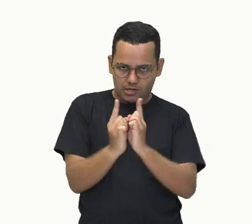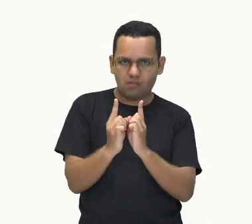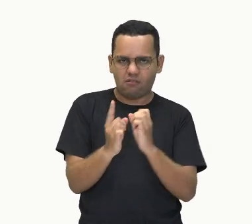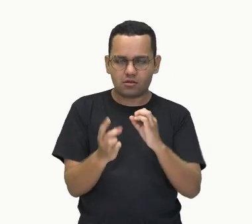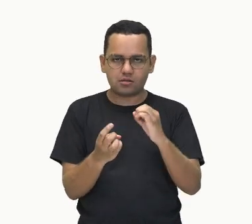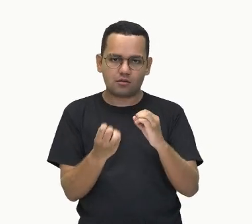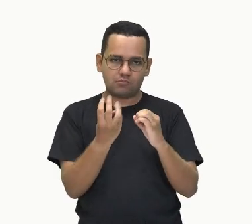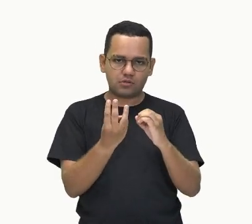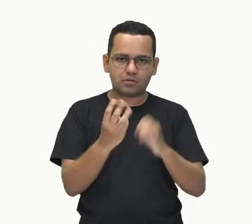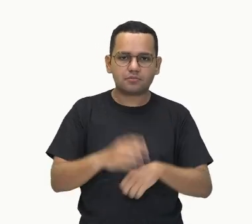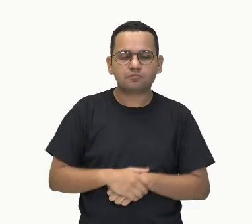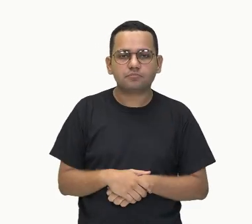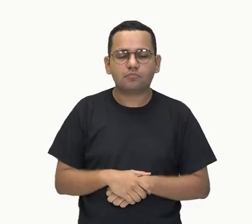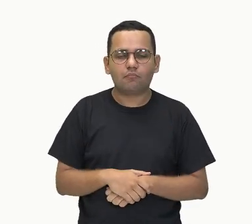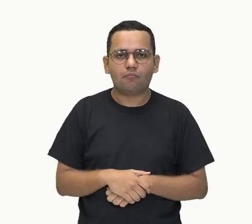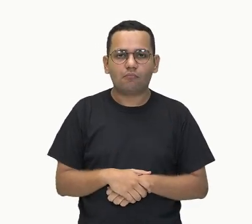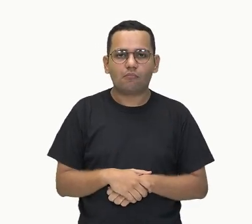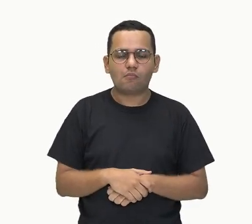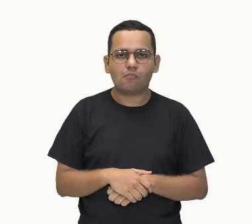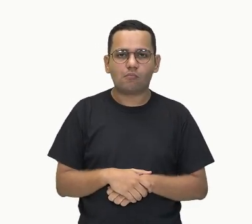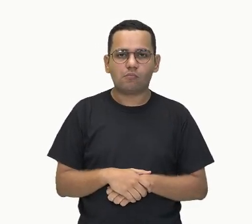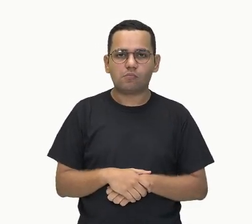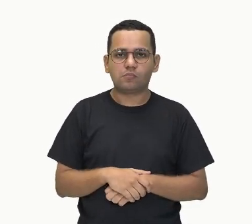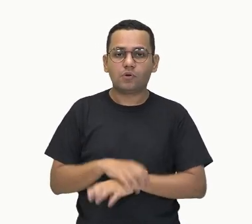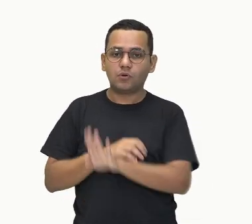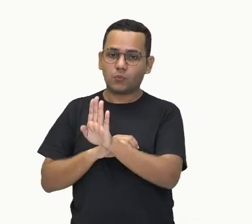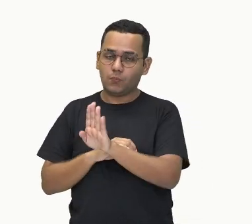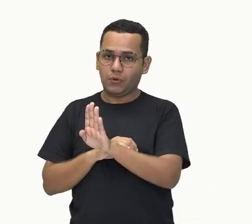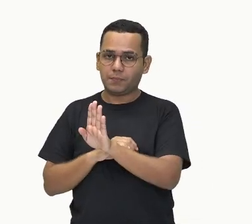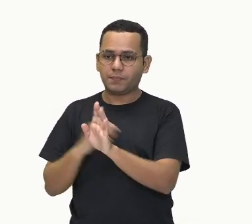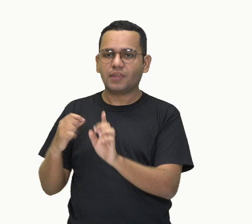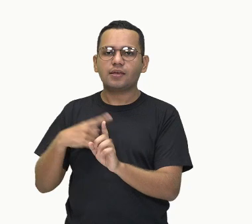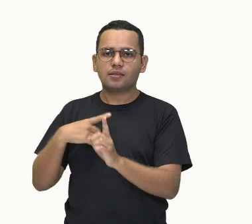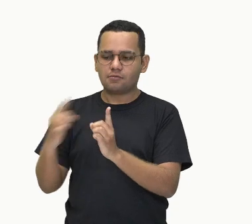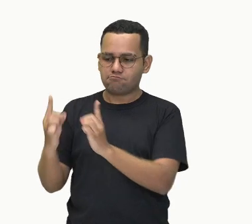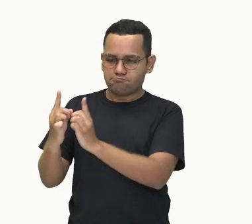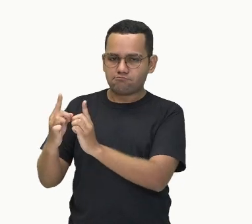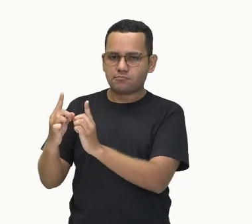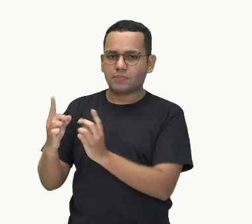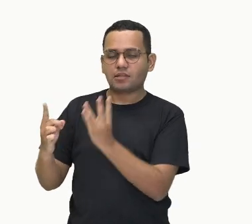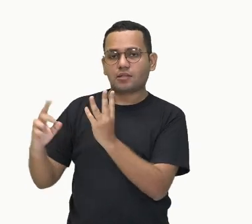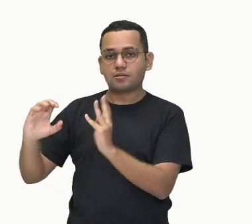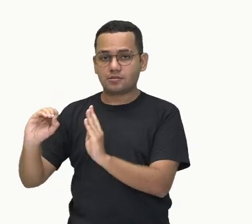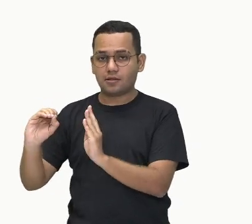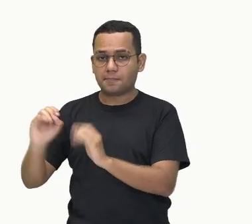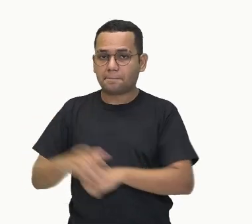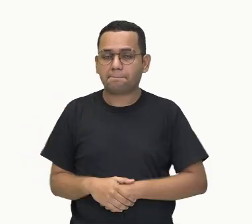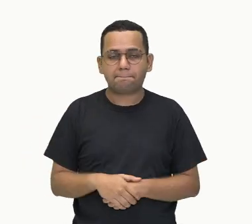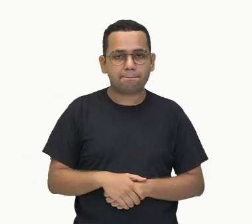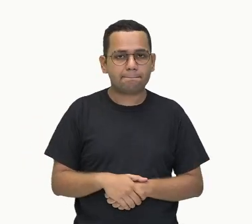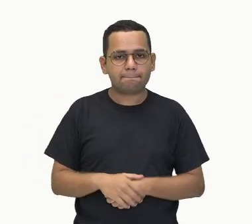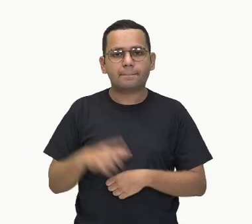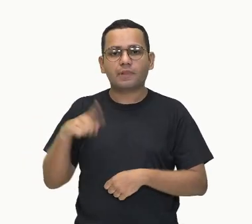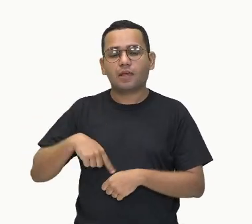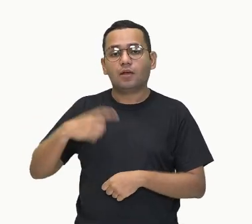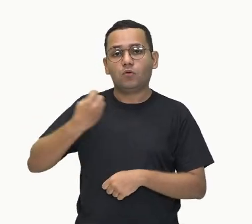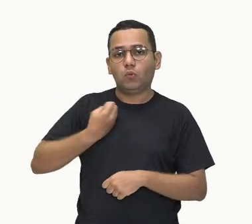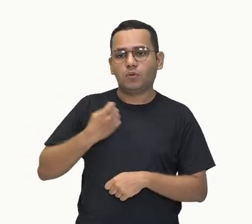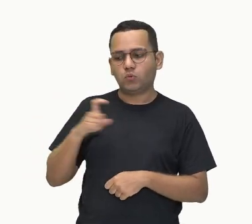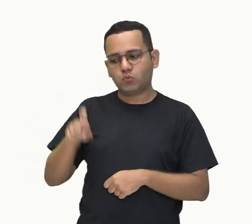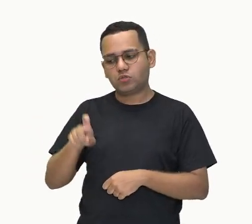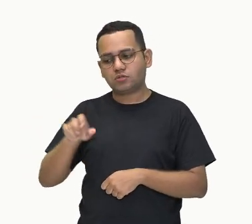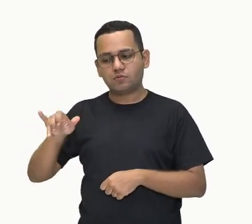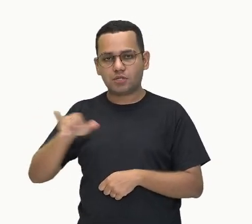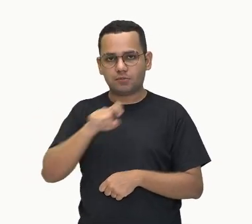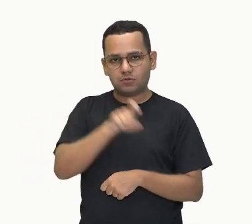coordenadas 0 e 3, e B com coordenadas 3 e 0, tá? Nesse